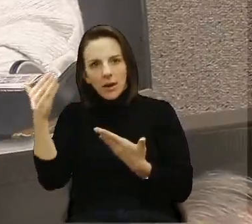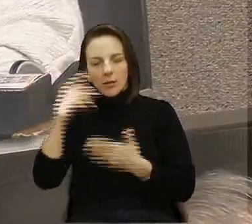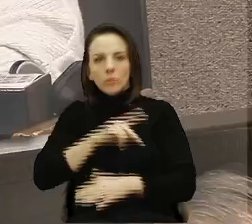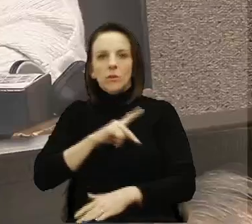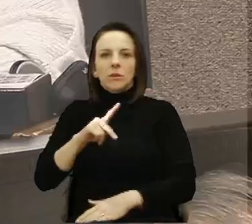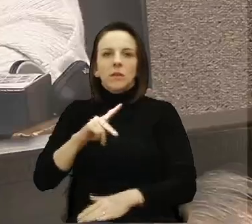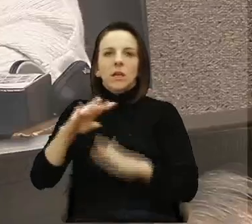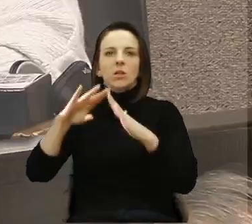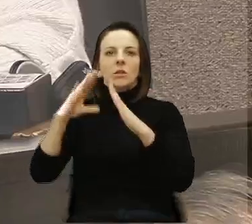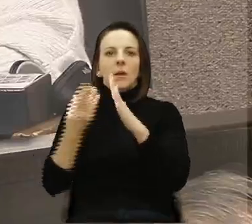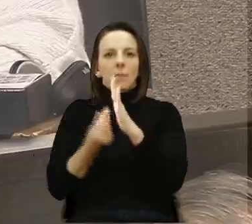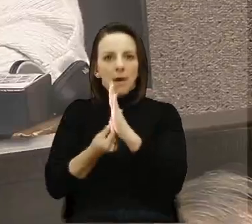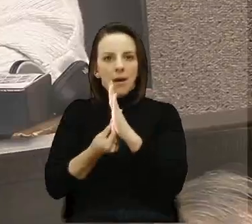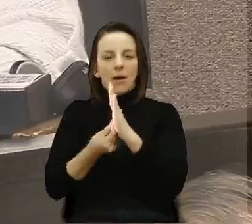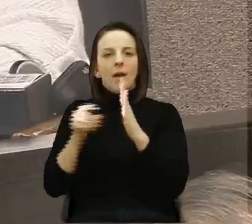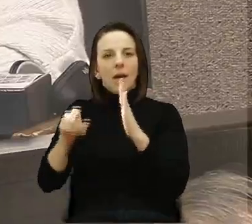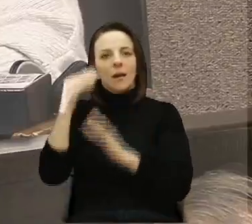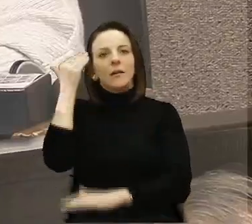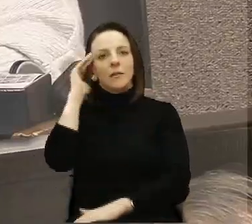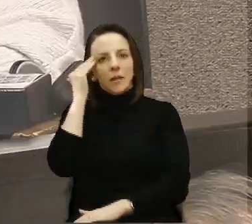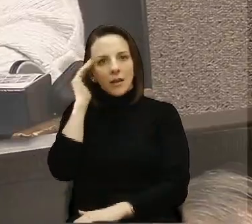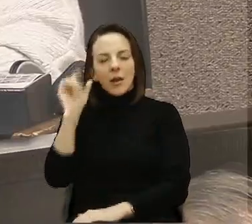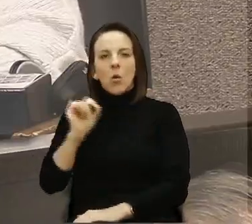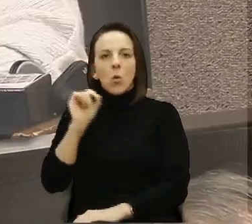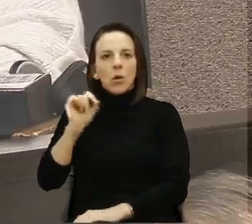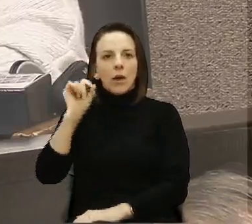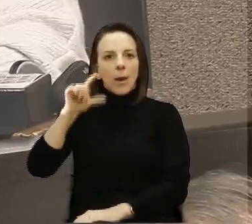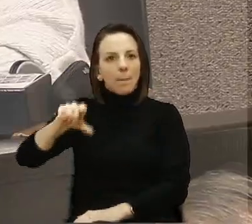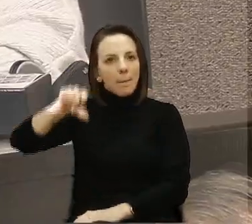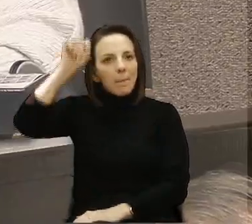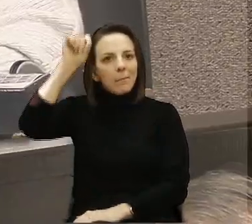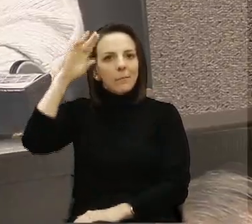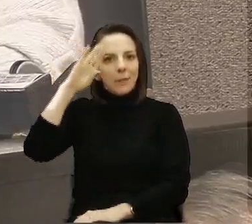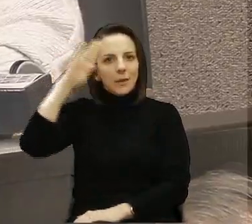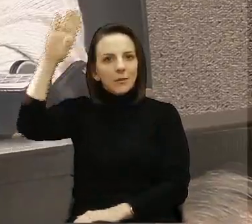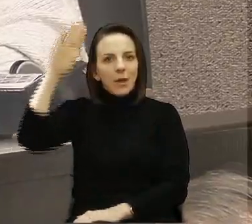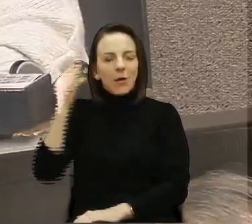ter entendido as prioridades nossas e ter